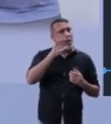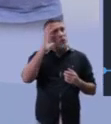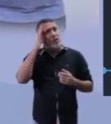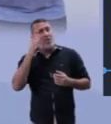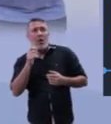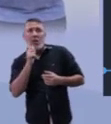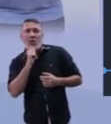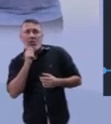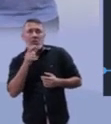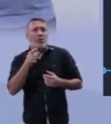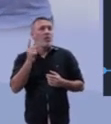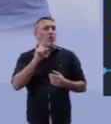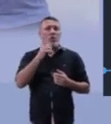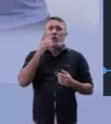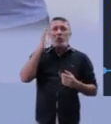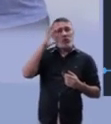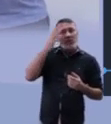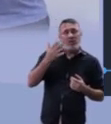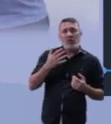mas